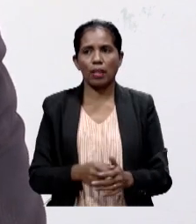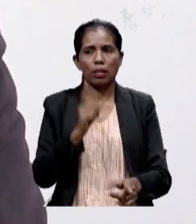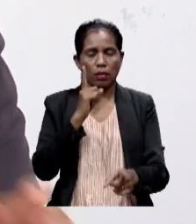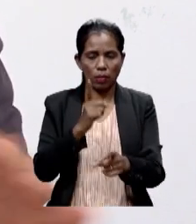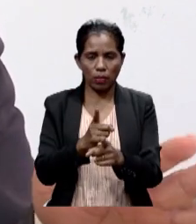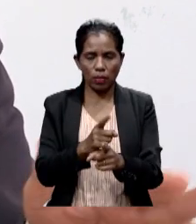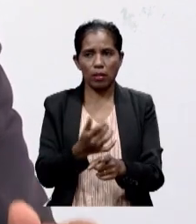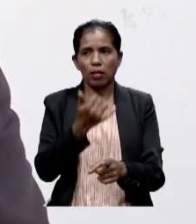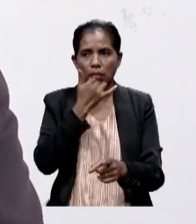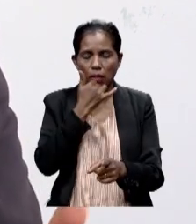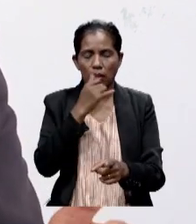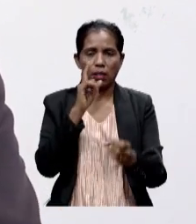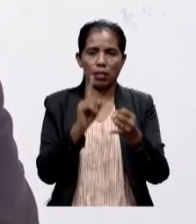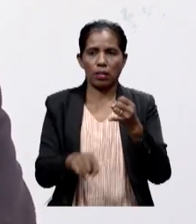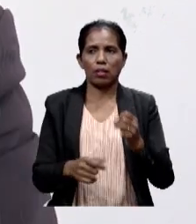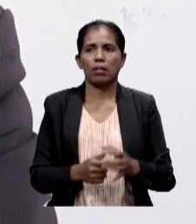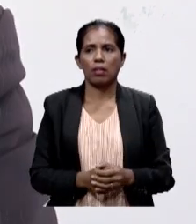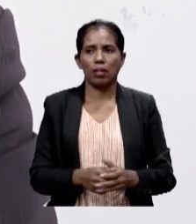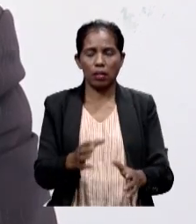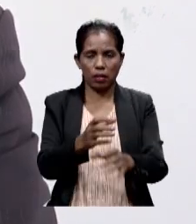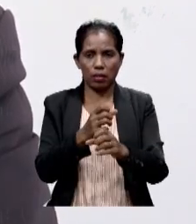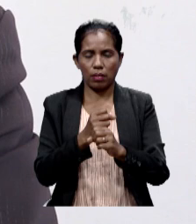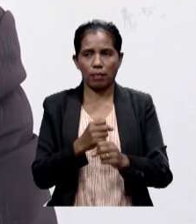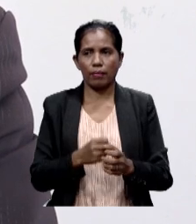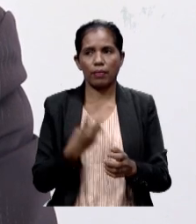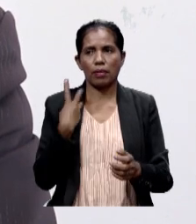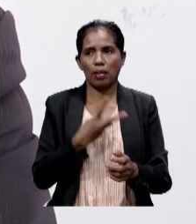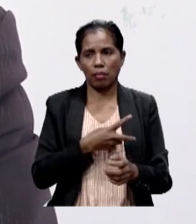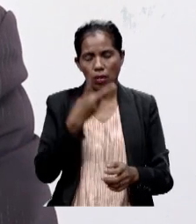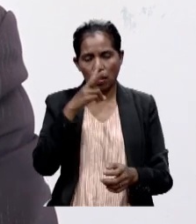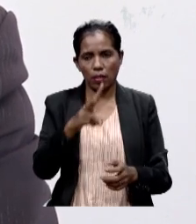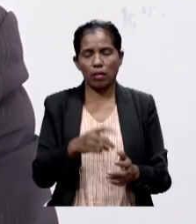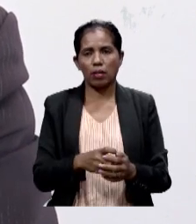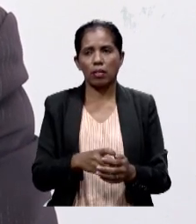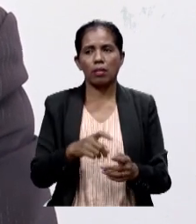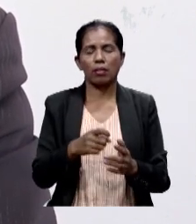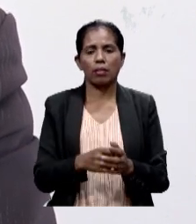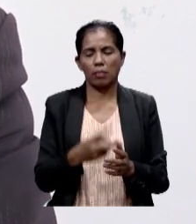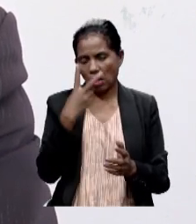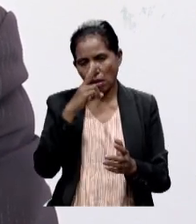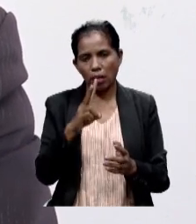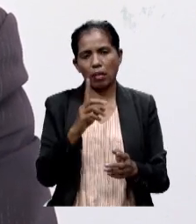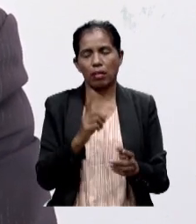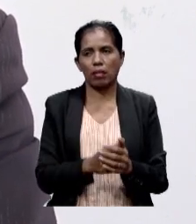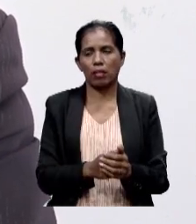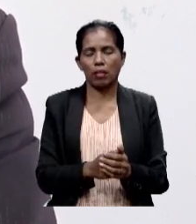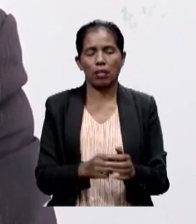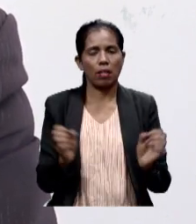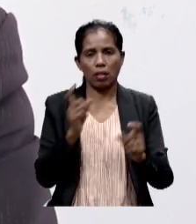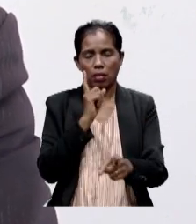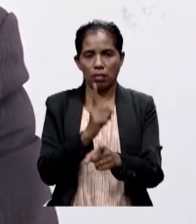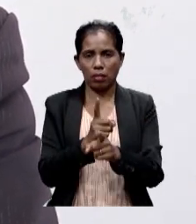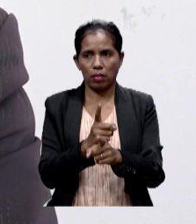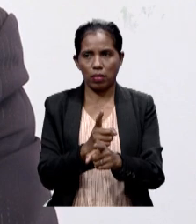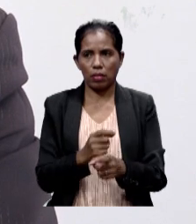casala, nem icos, tem que sim. A minha regra, se fundamentação, la clean,